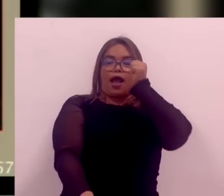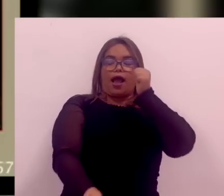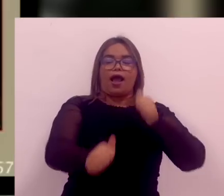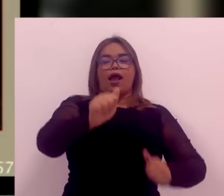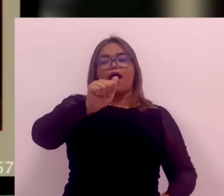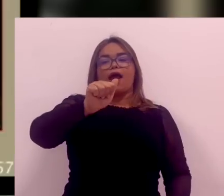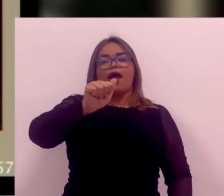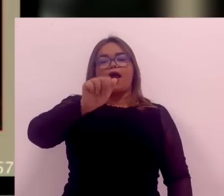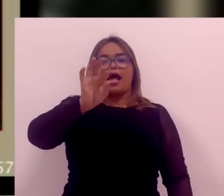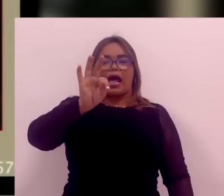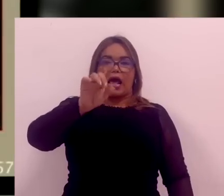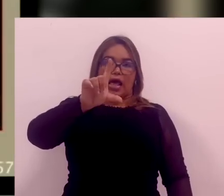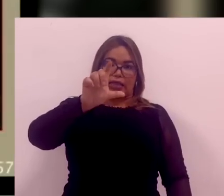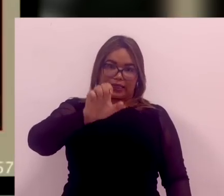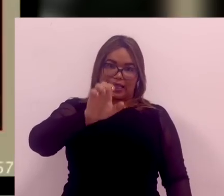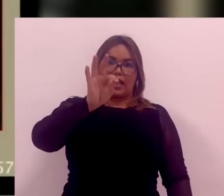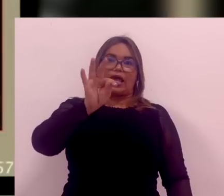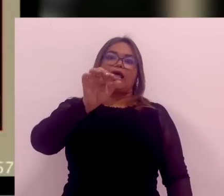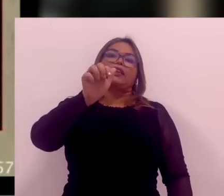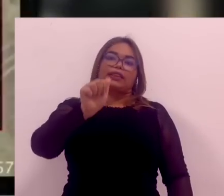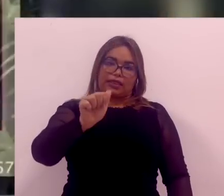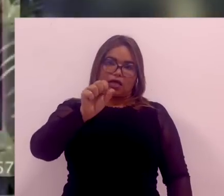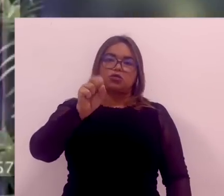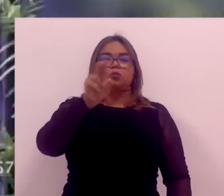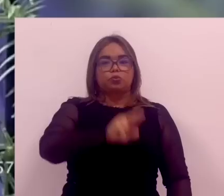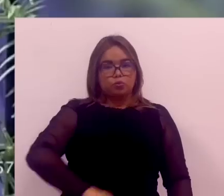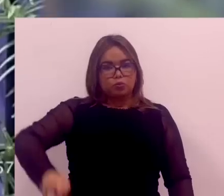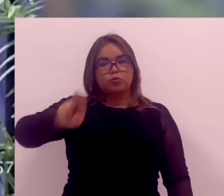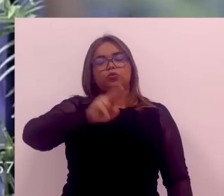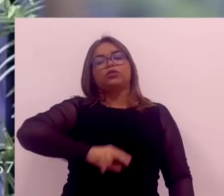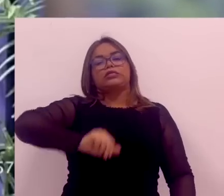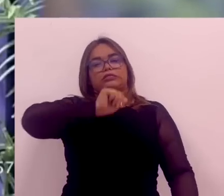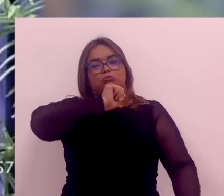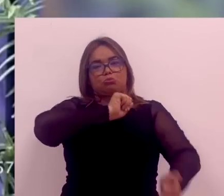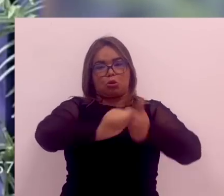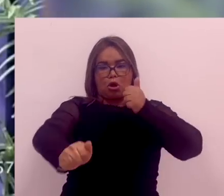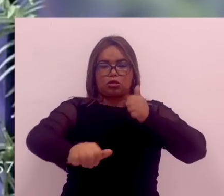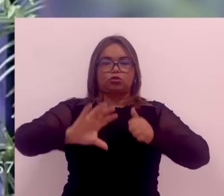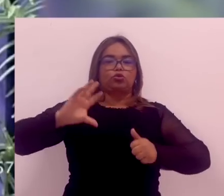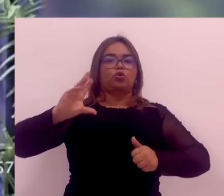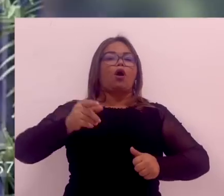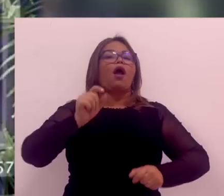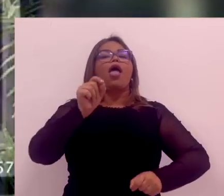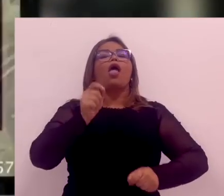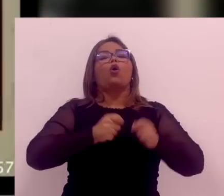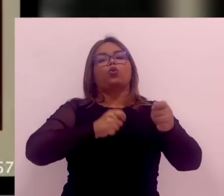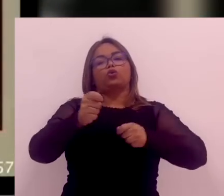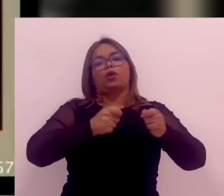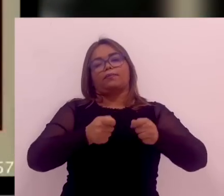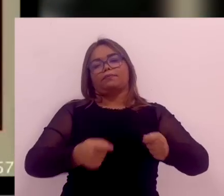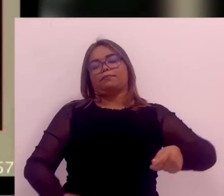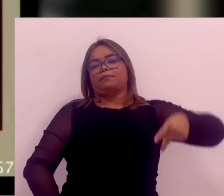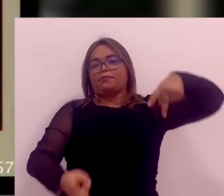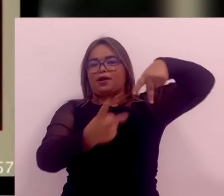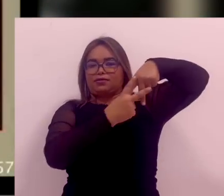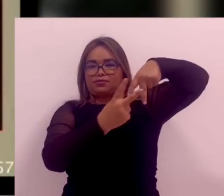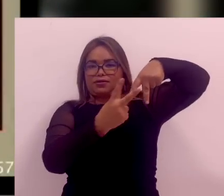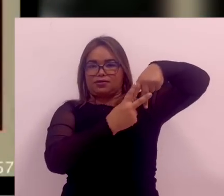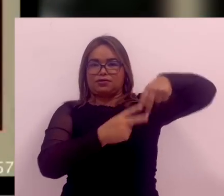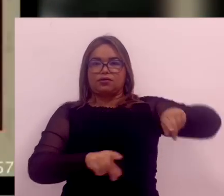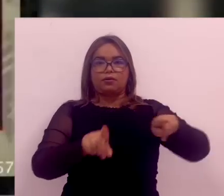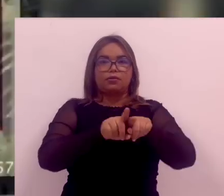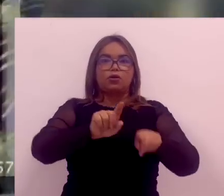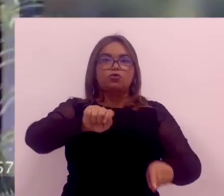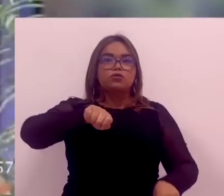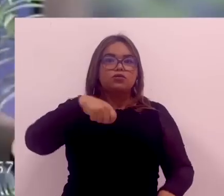usam. Os atletas usam. Sabem por quê? Porque as companhias de esportes e as superestruturas esportivas